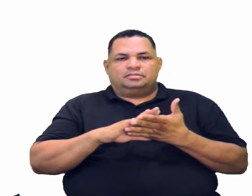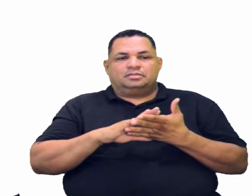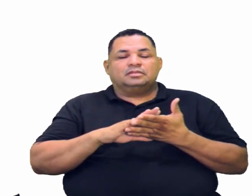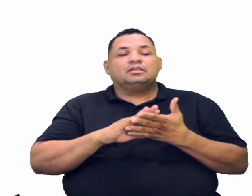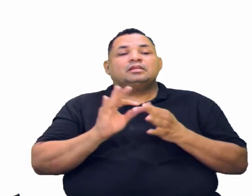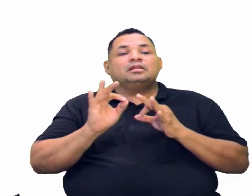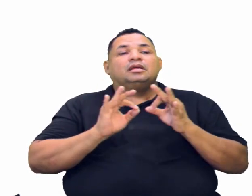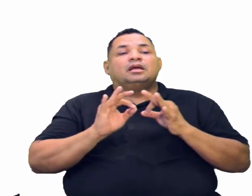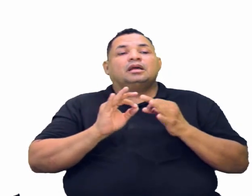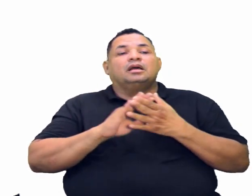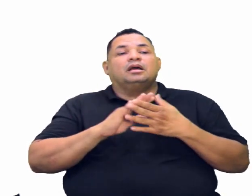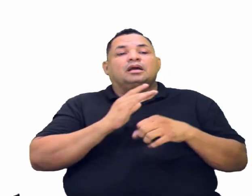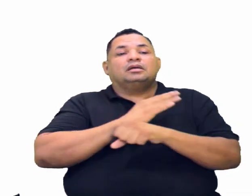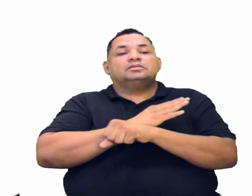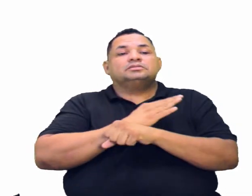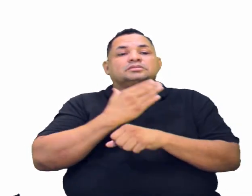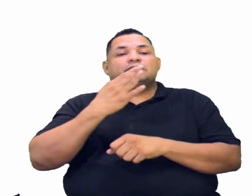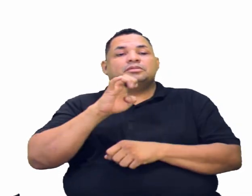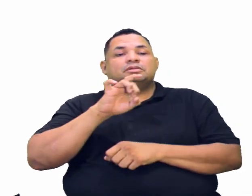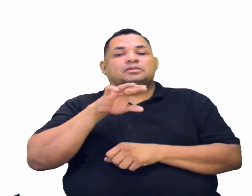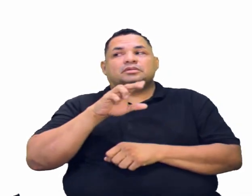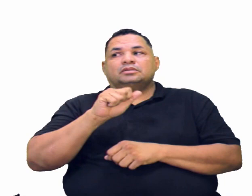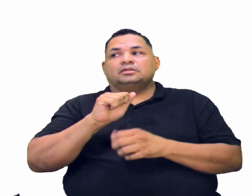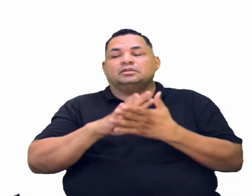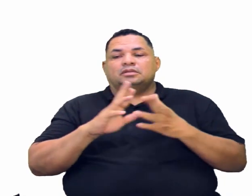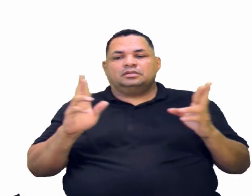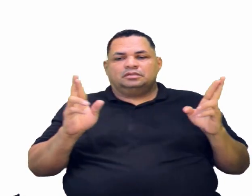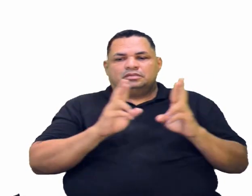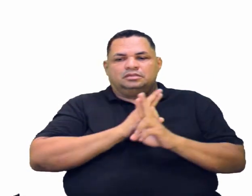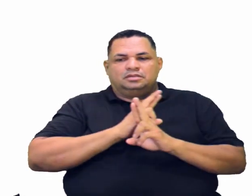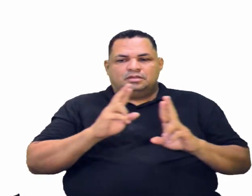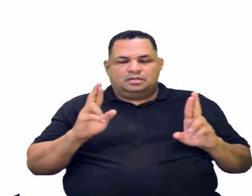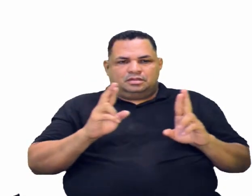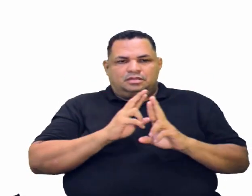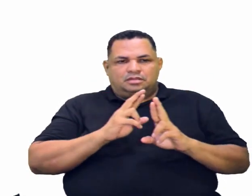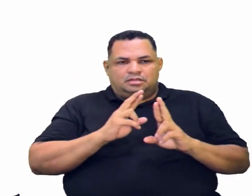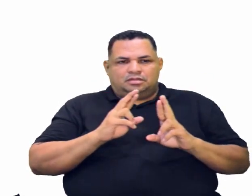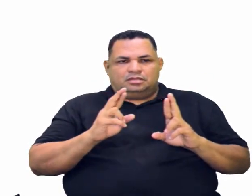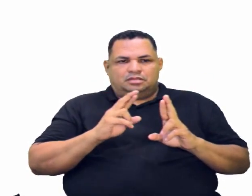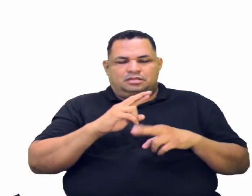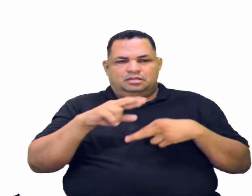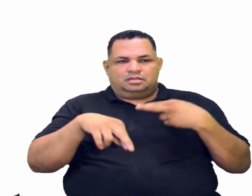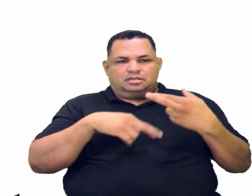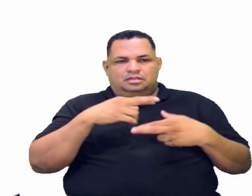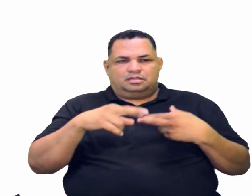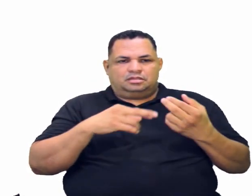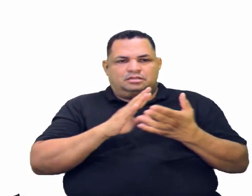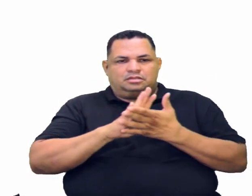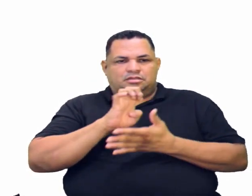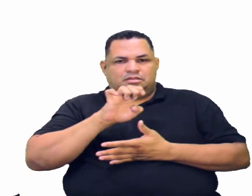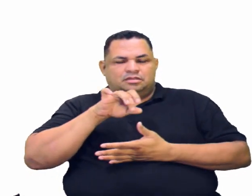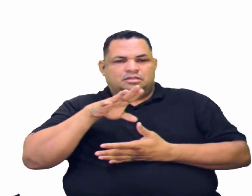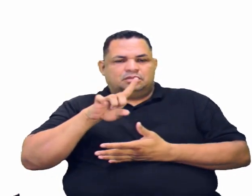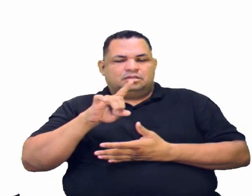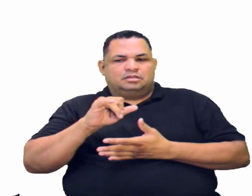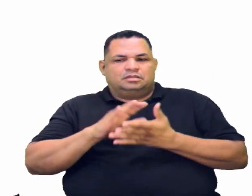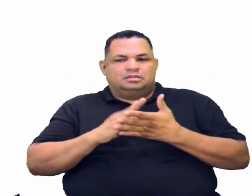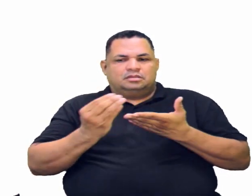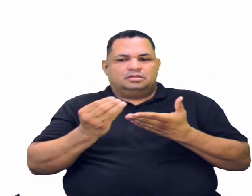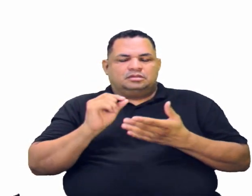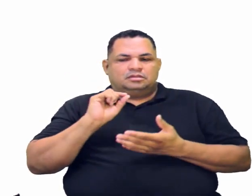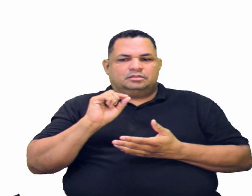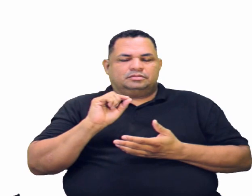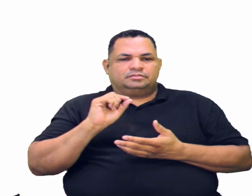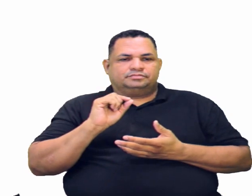ácido carboxílico, a partir da reação do alceno com o ozônio e a oxidação de álcools, que